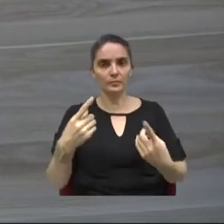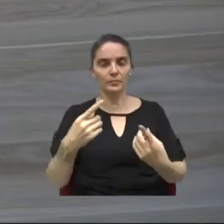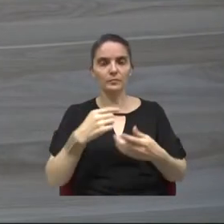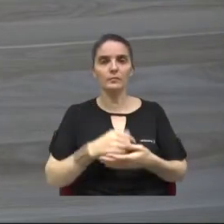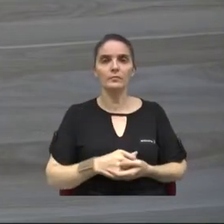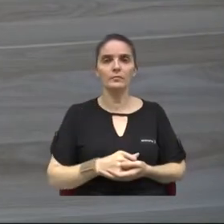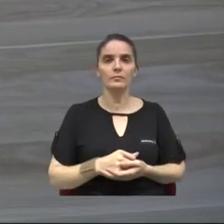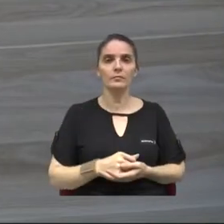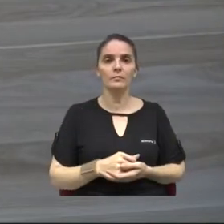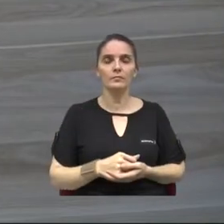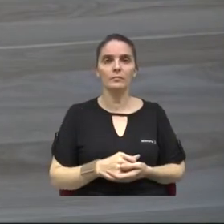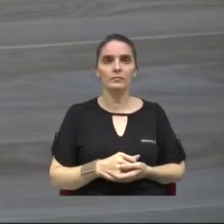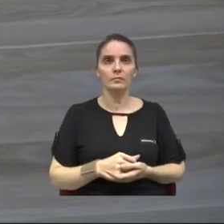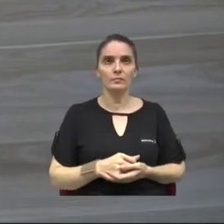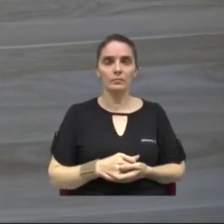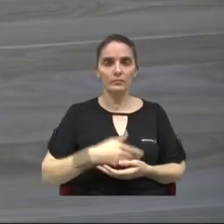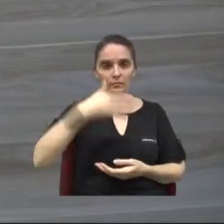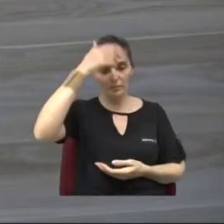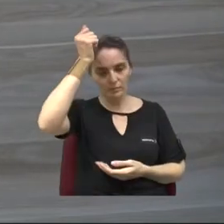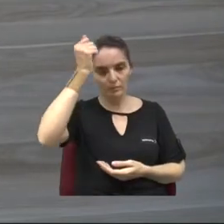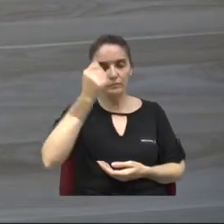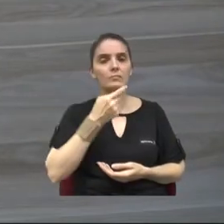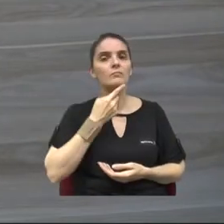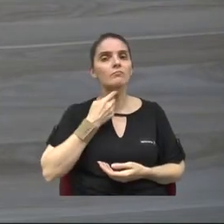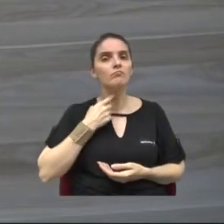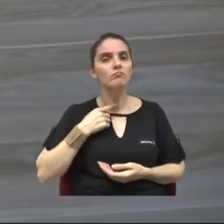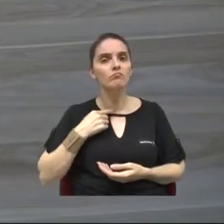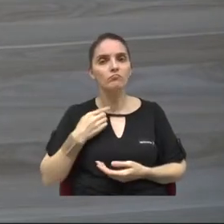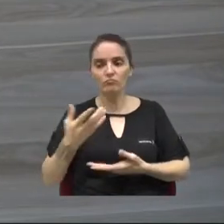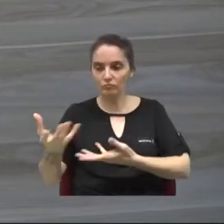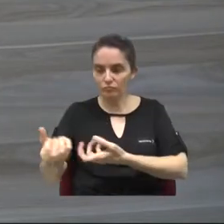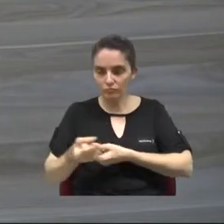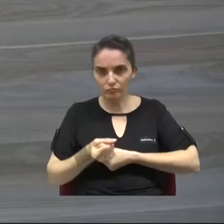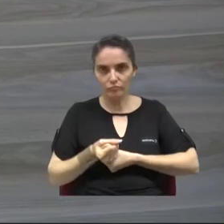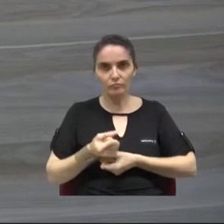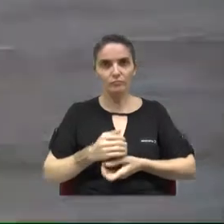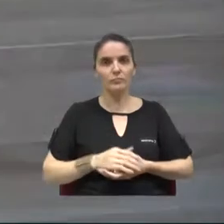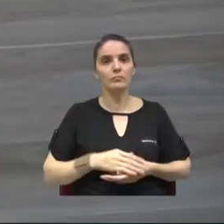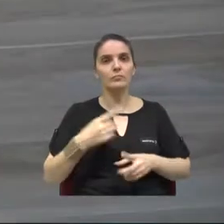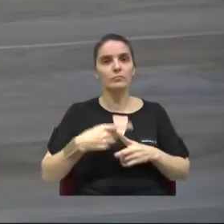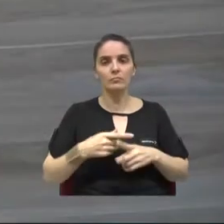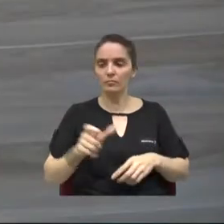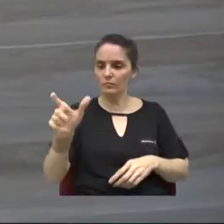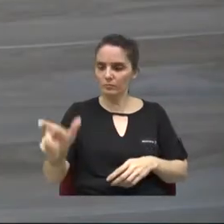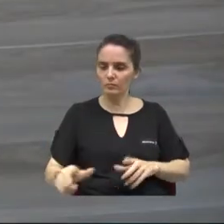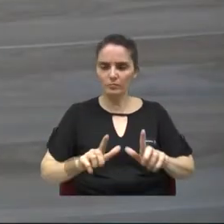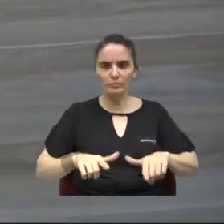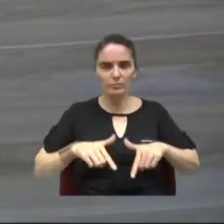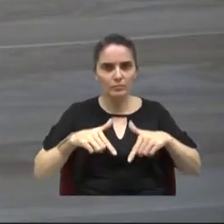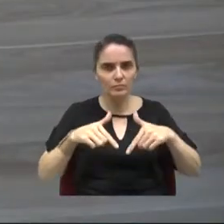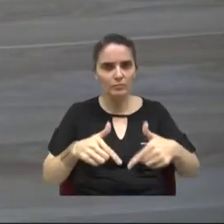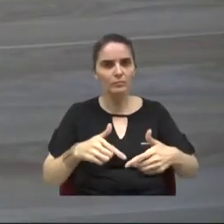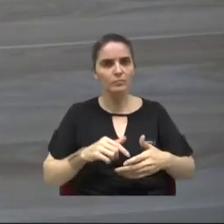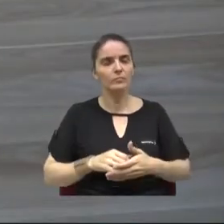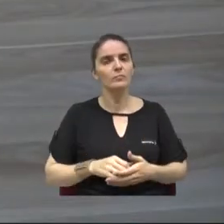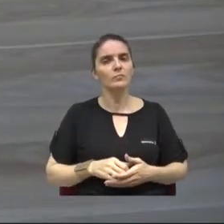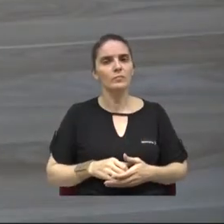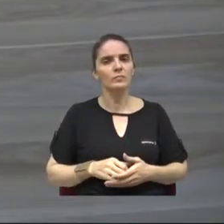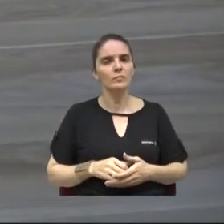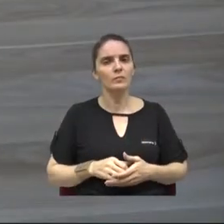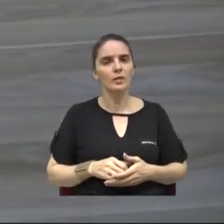consulta, eu senti o desejo de convidá-lo para oferecer por ver a dedicação que ele tem com seus